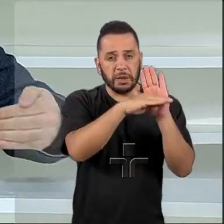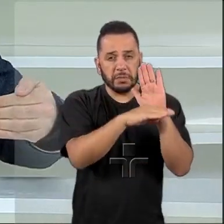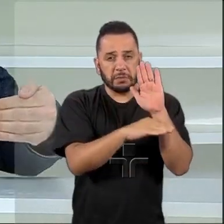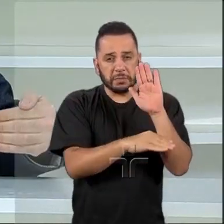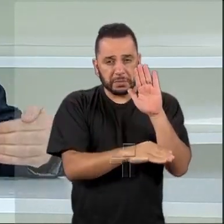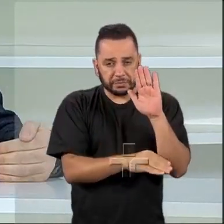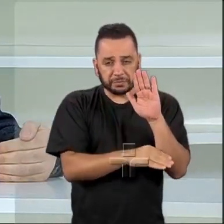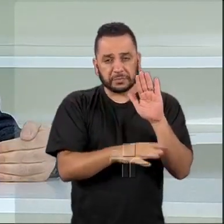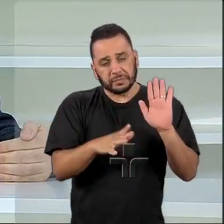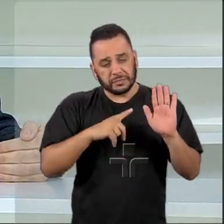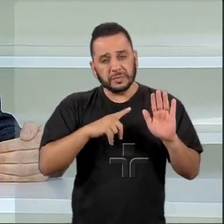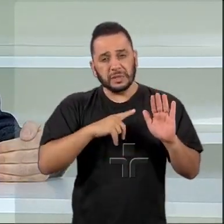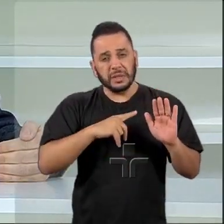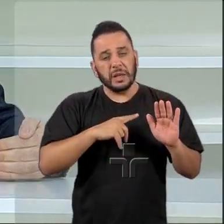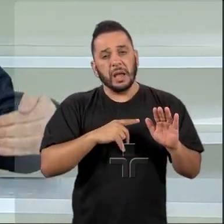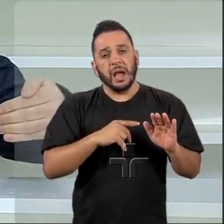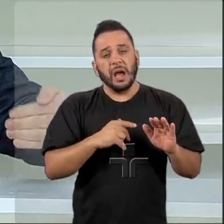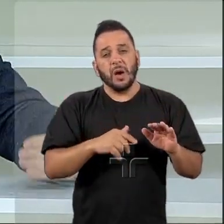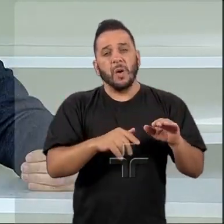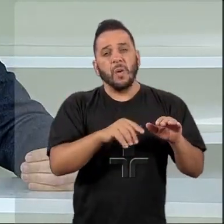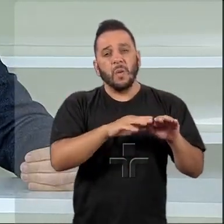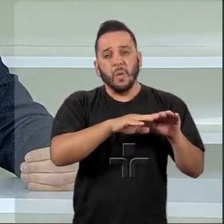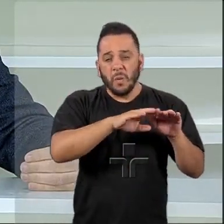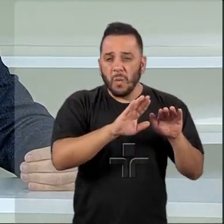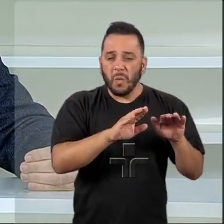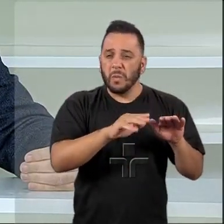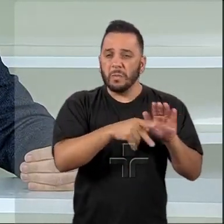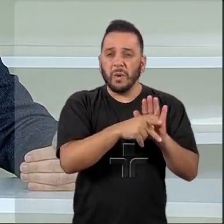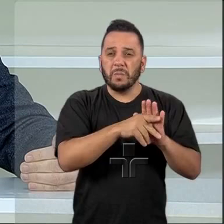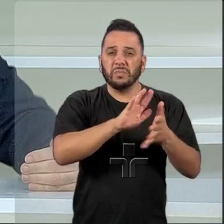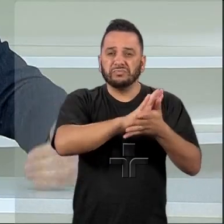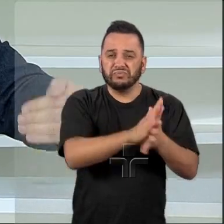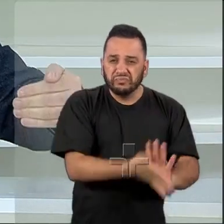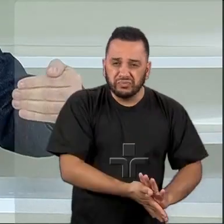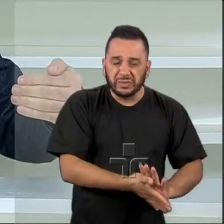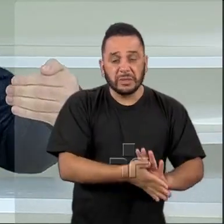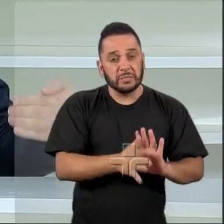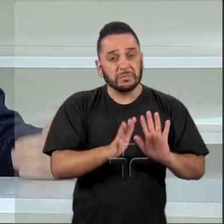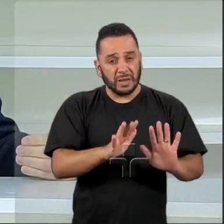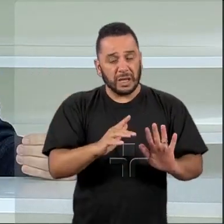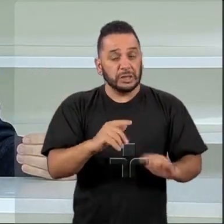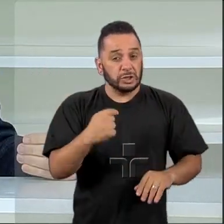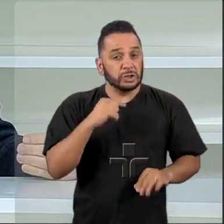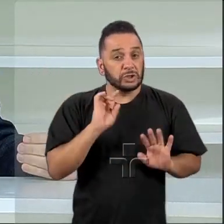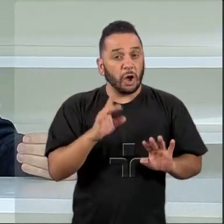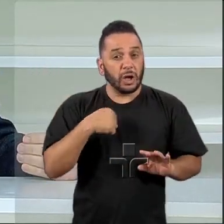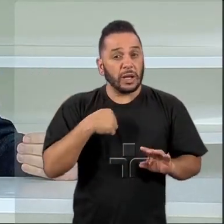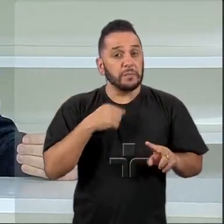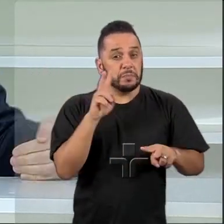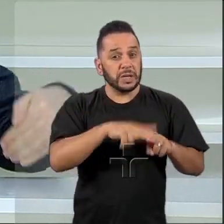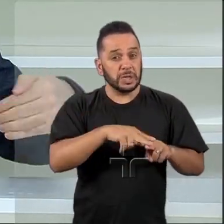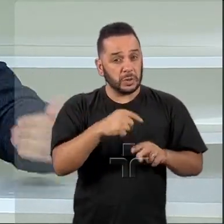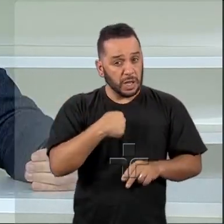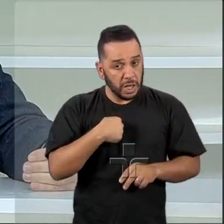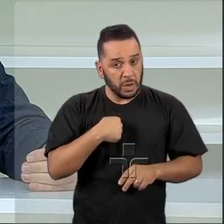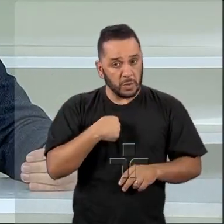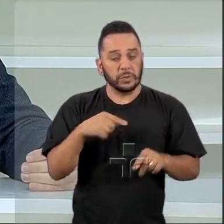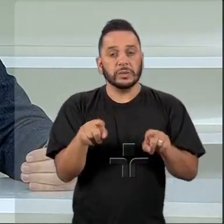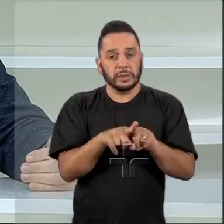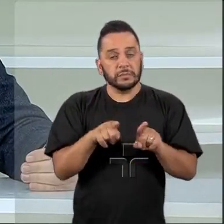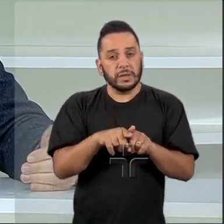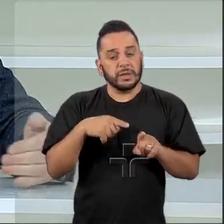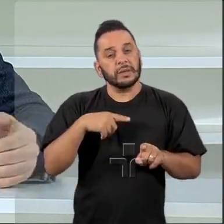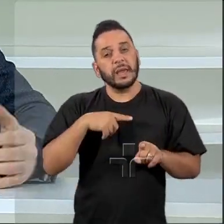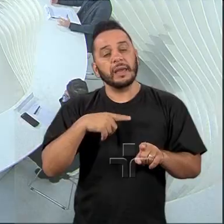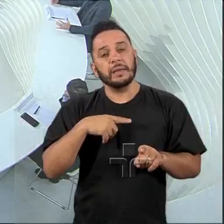identificam o sistema ao PT. Mas só quem está preso sou eu e só quem foi a piada do poder foi a Dilma